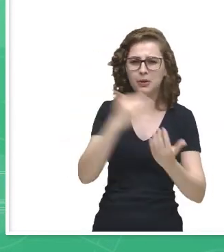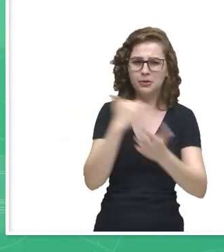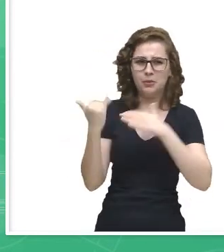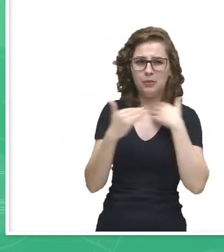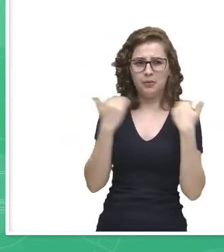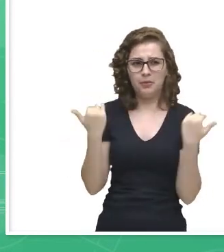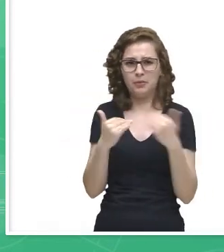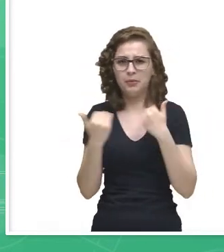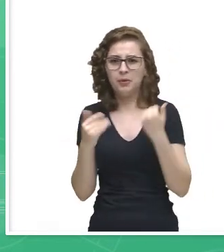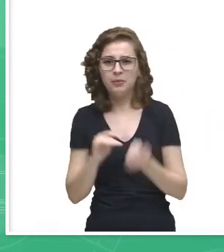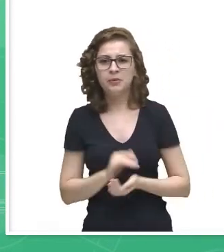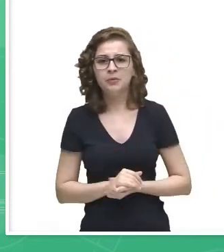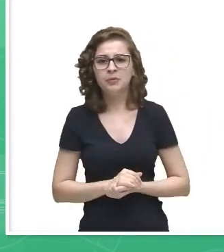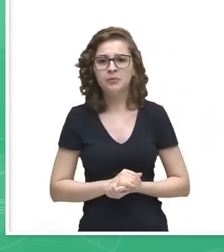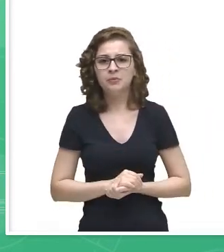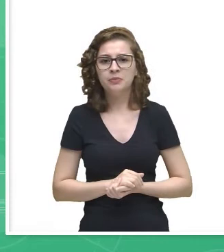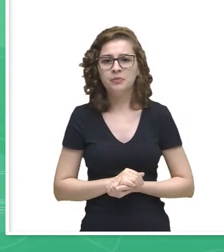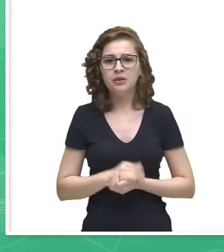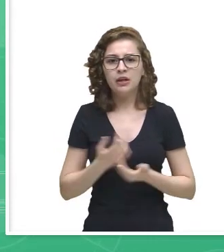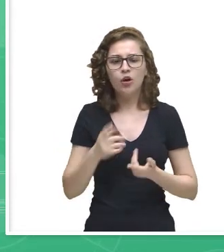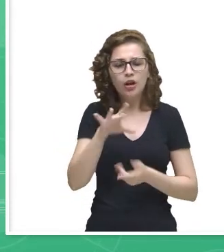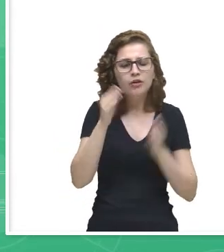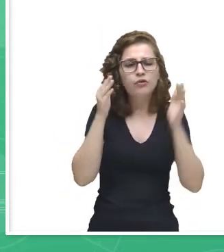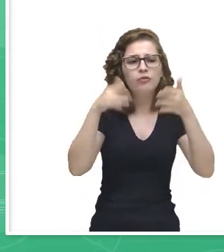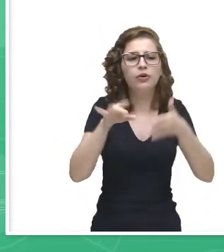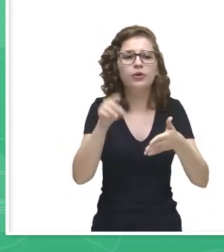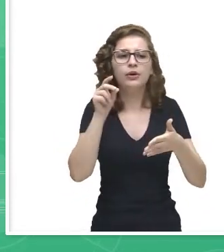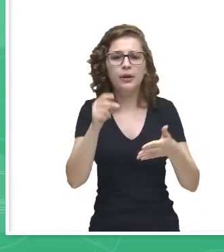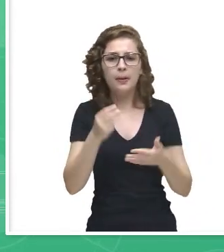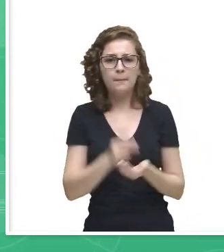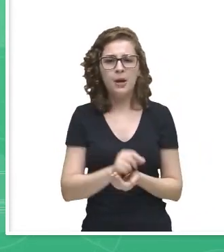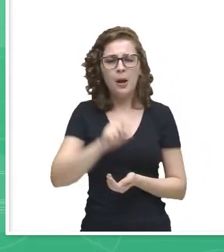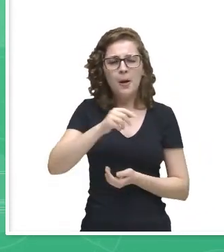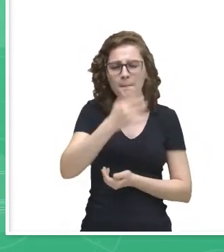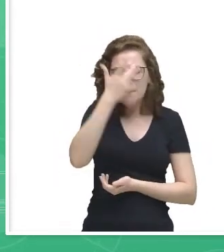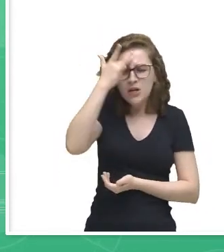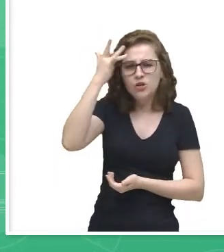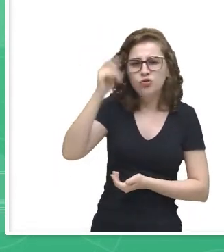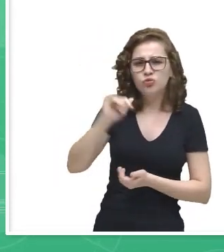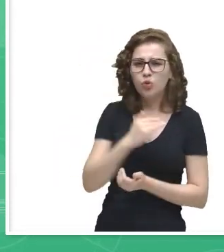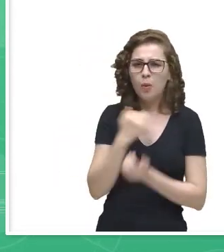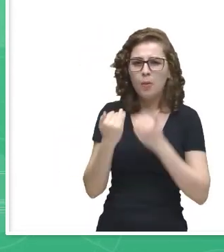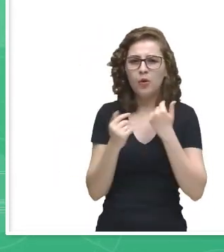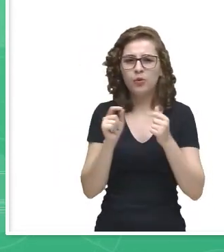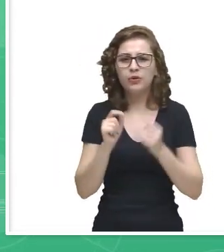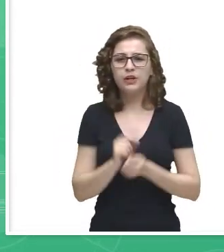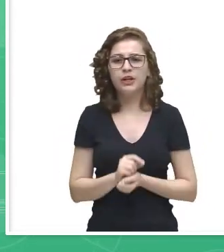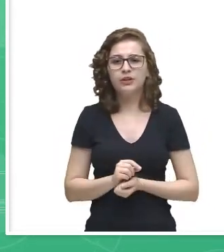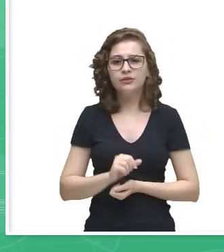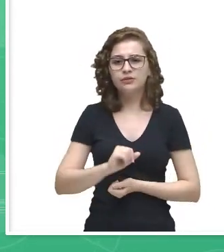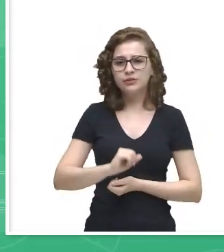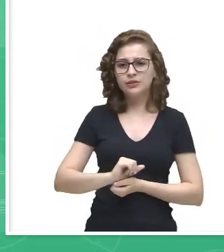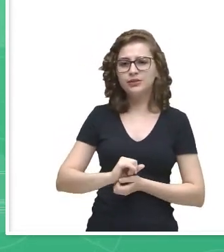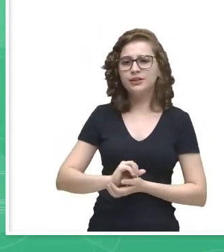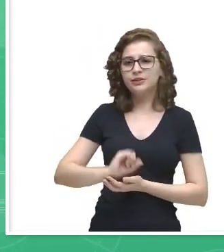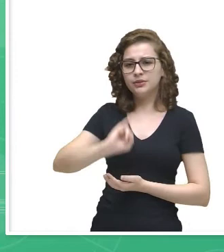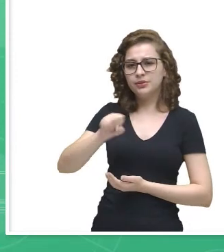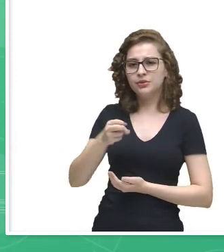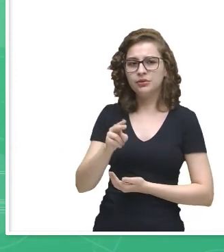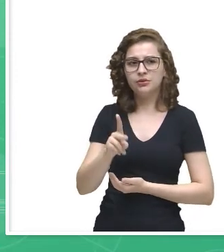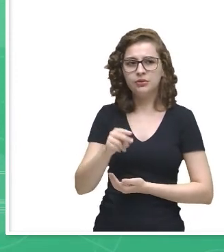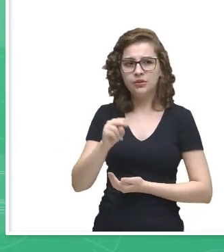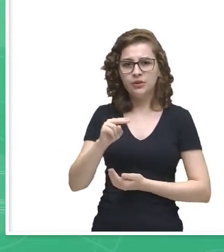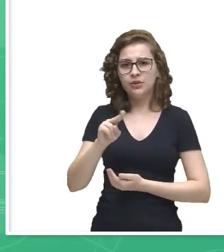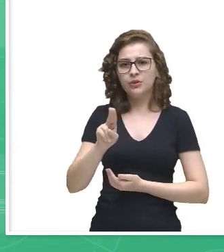pessoas em massa, que a gente tem aí registrado na história, que foi o genocídio dos judeus, porque os nazistas acabam